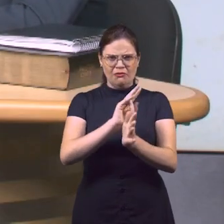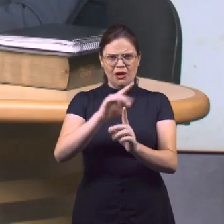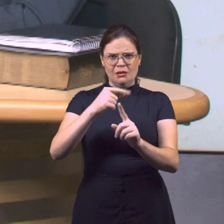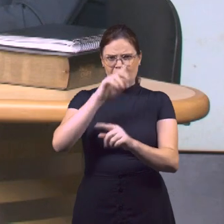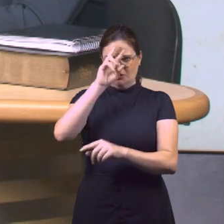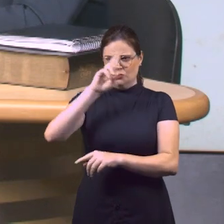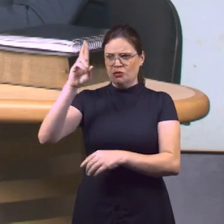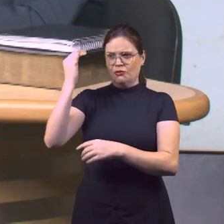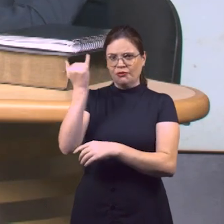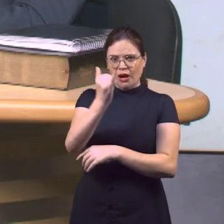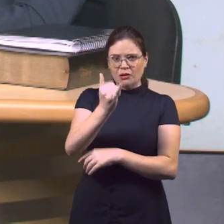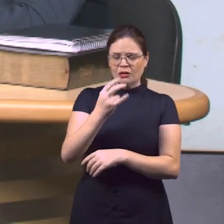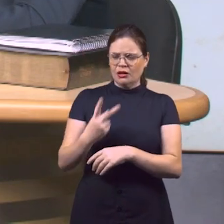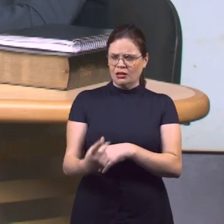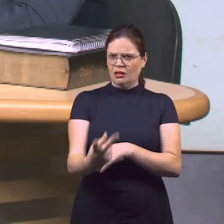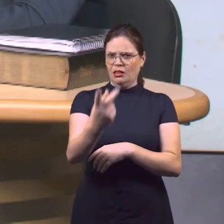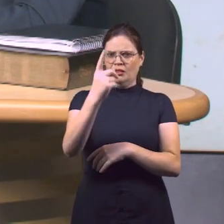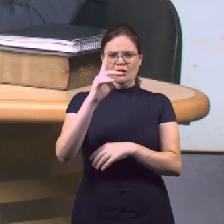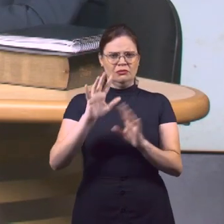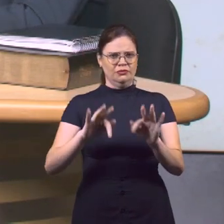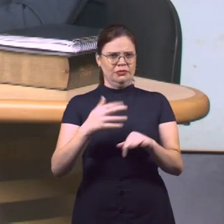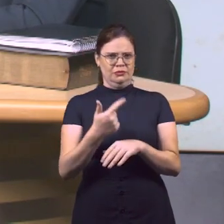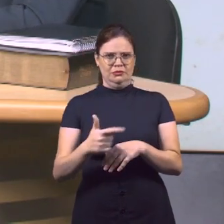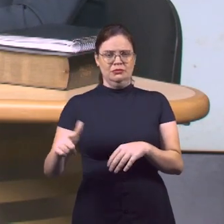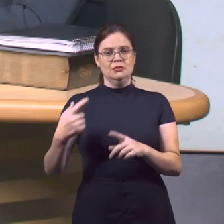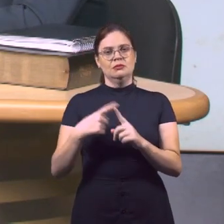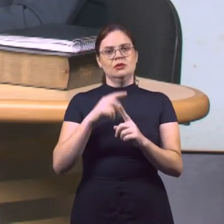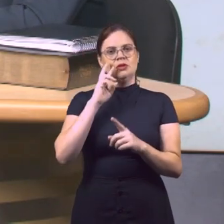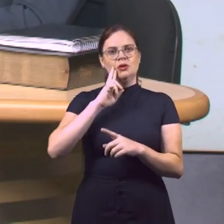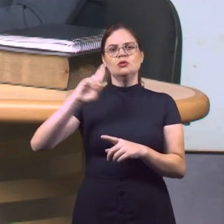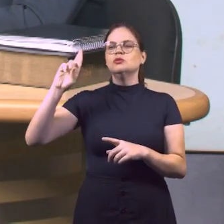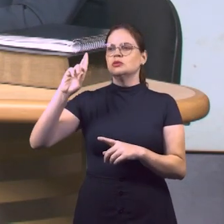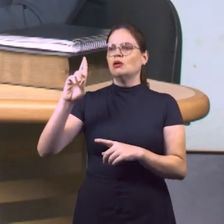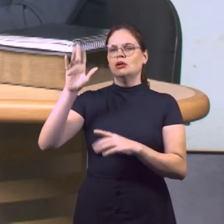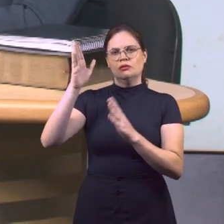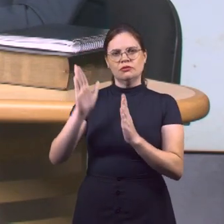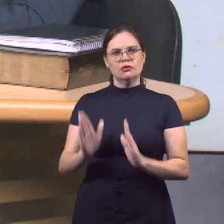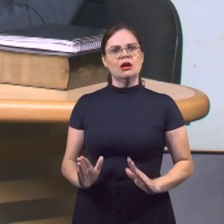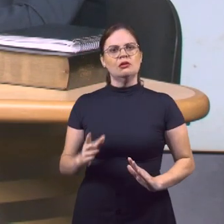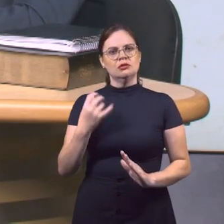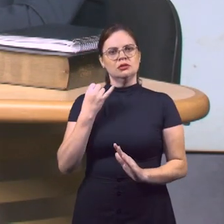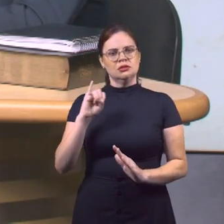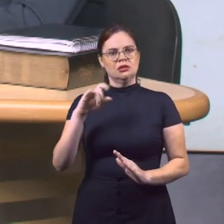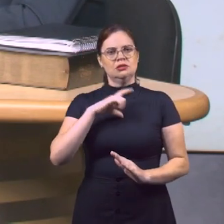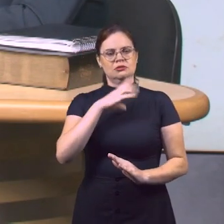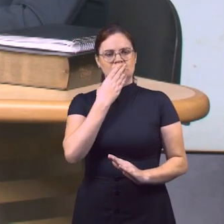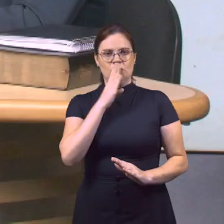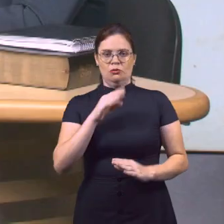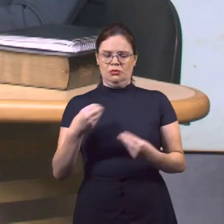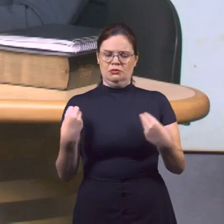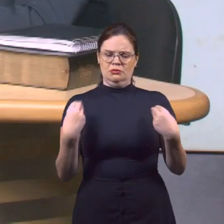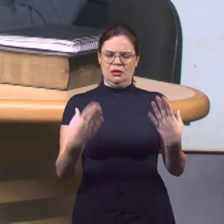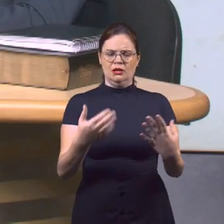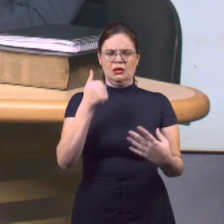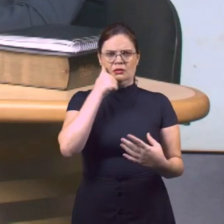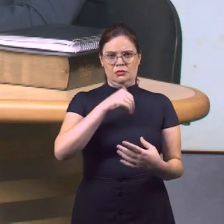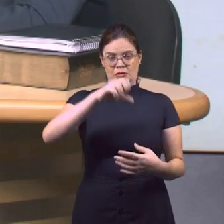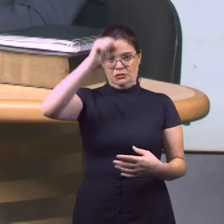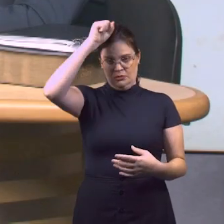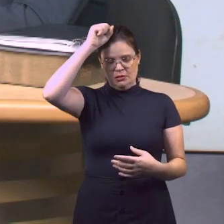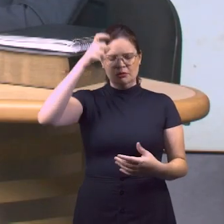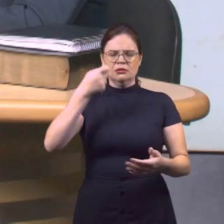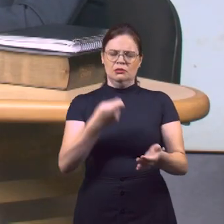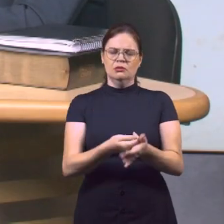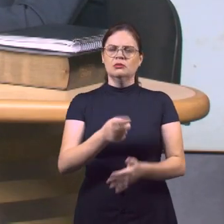sua palavra, né? Então, se ele tinha essa promessa para a vida de Sara, ele cumpriria a sua palavra, como